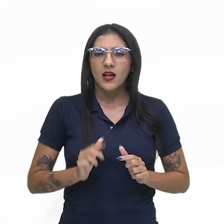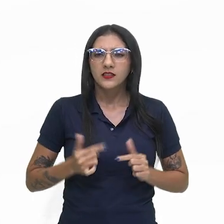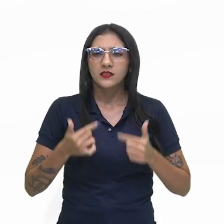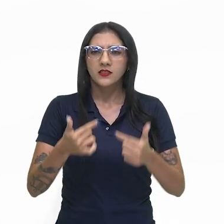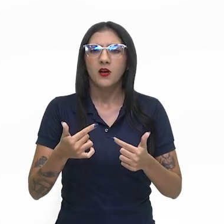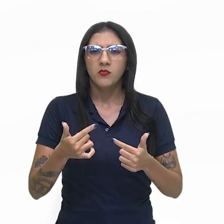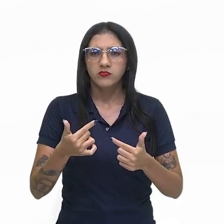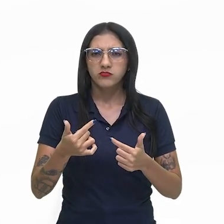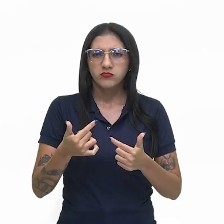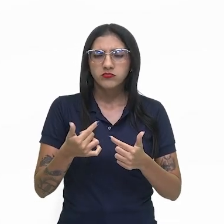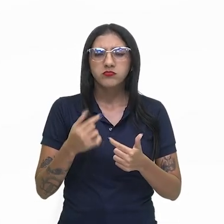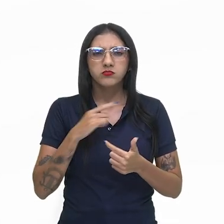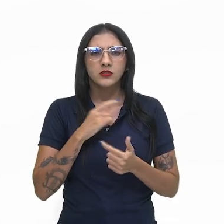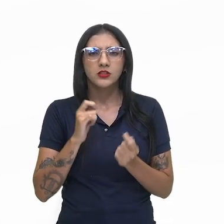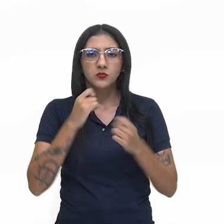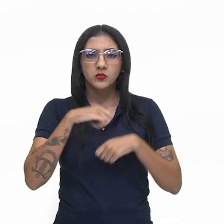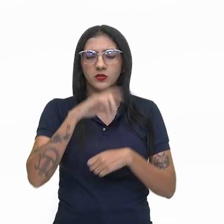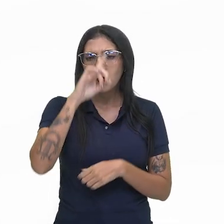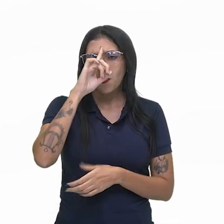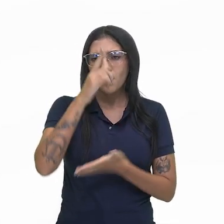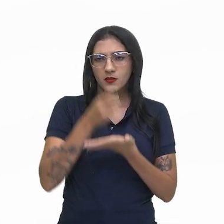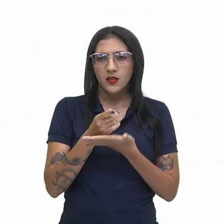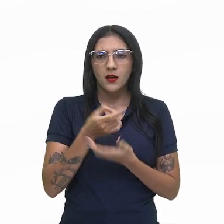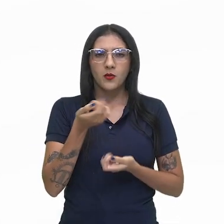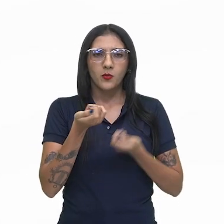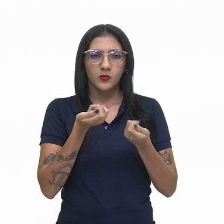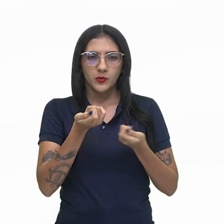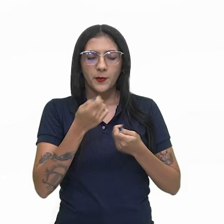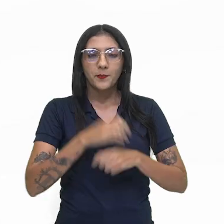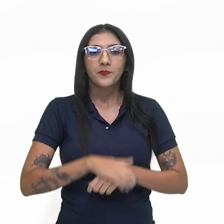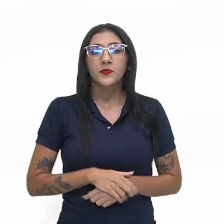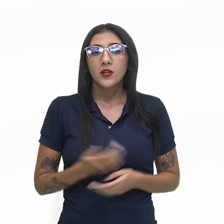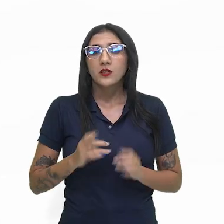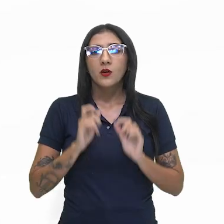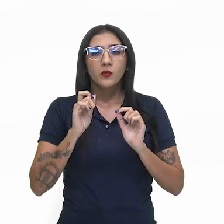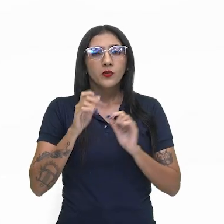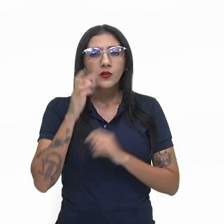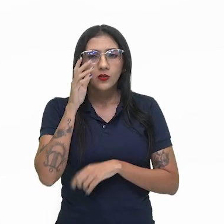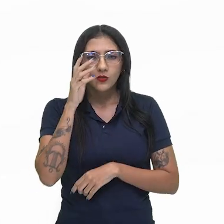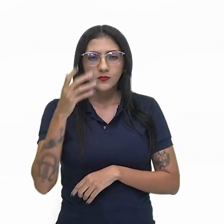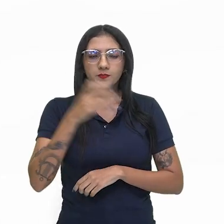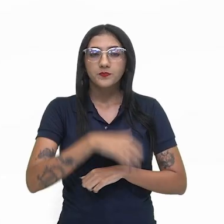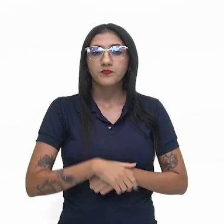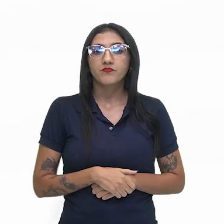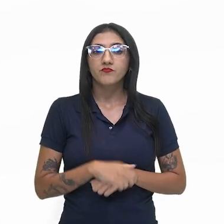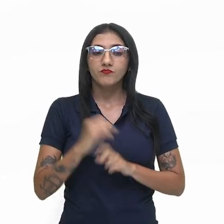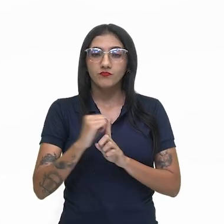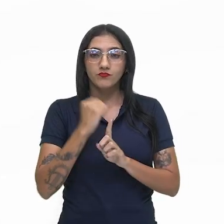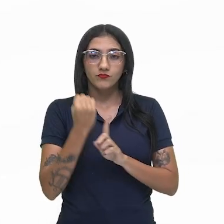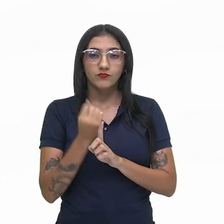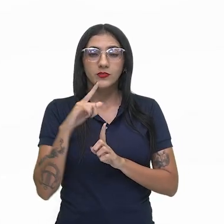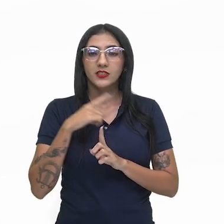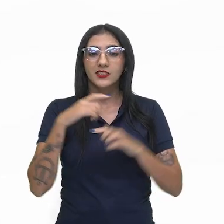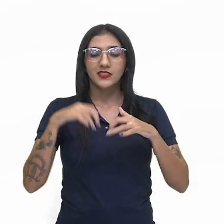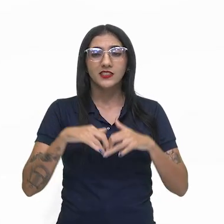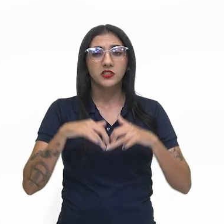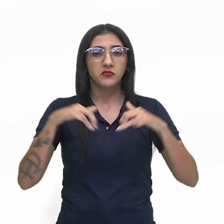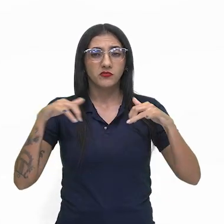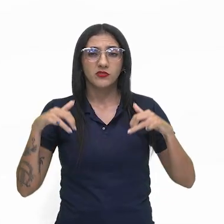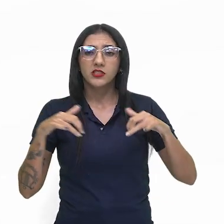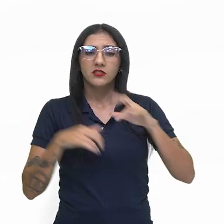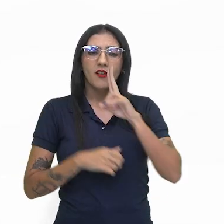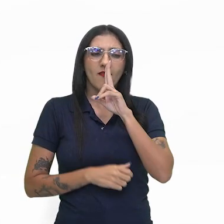coação, para comandar, para dirigir. Então, o que acontece aí? A sociedade vai ficar dividida em fortes